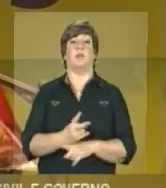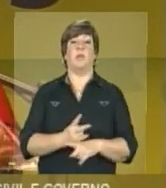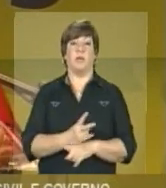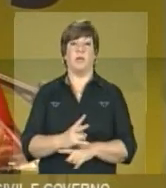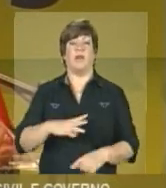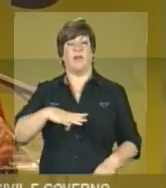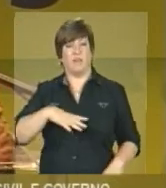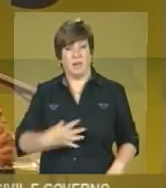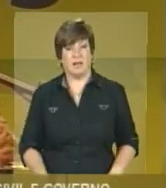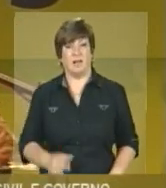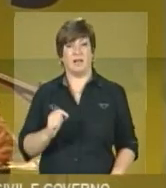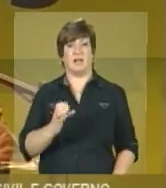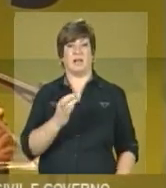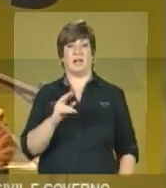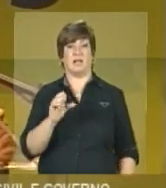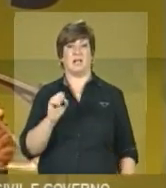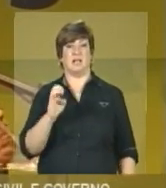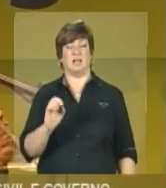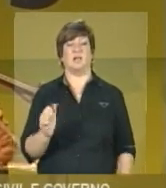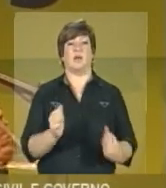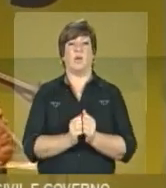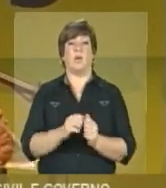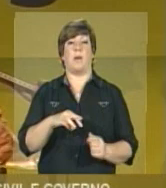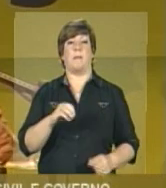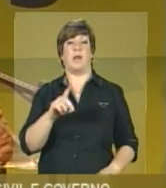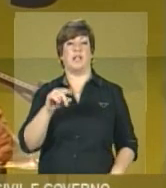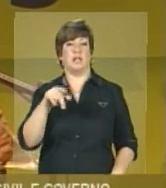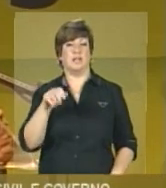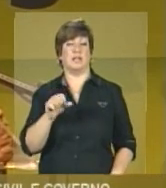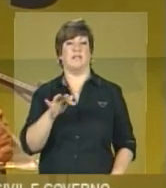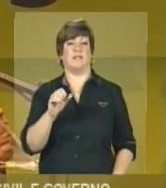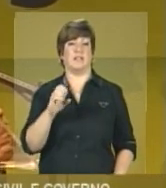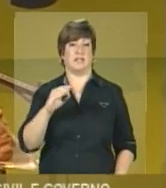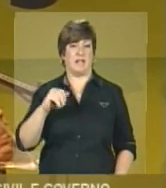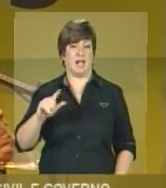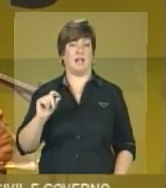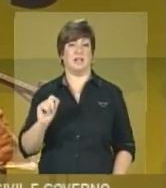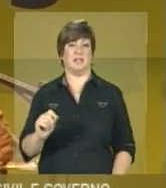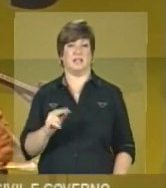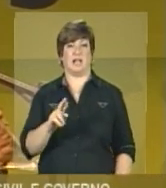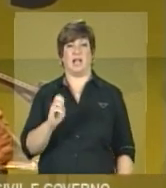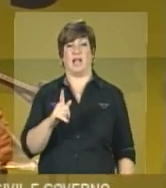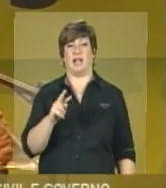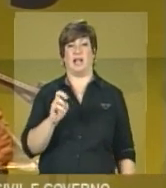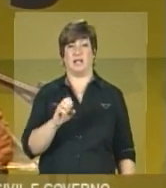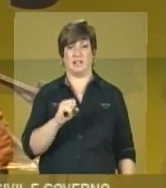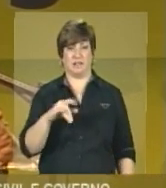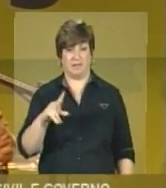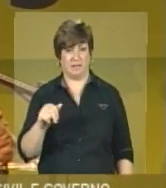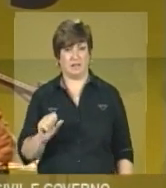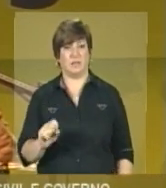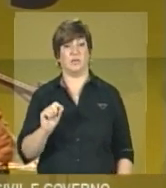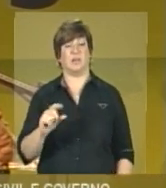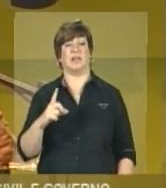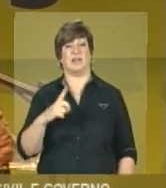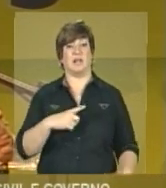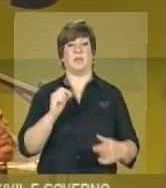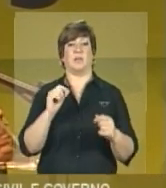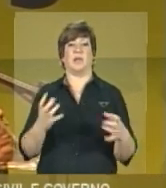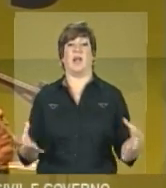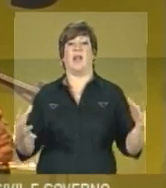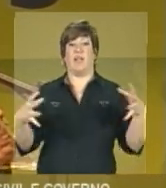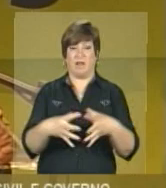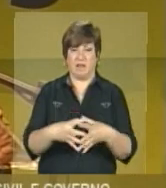a crise com medidas fiscais regressivas que têm consequências